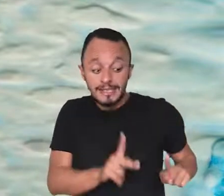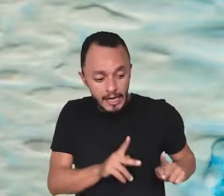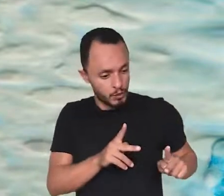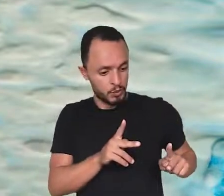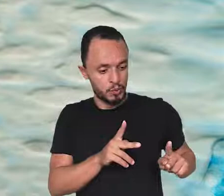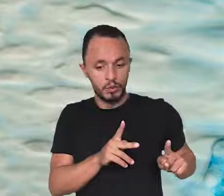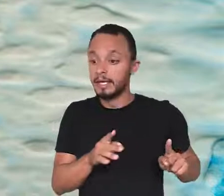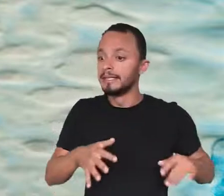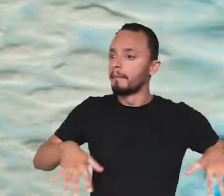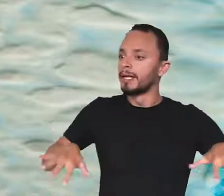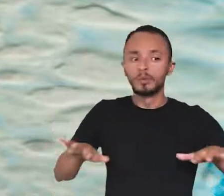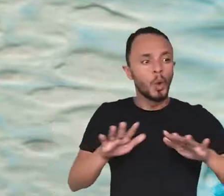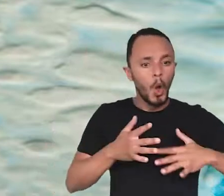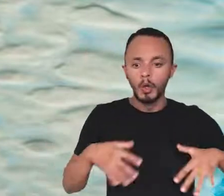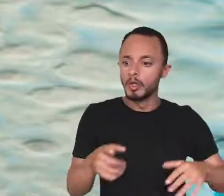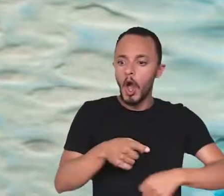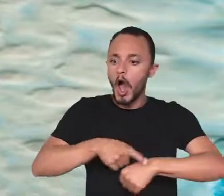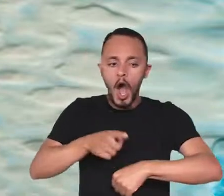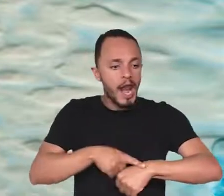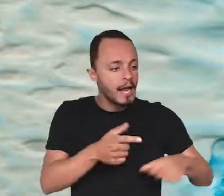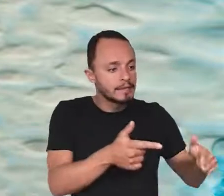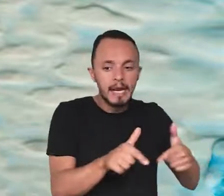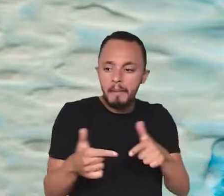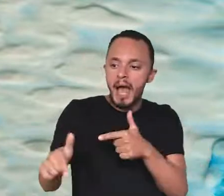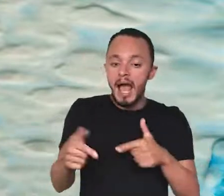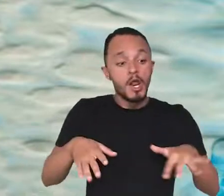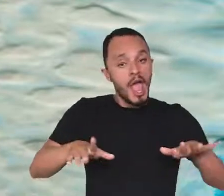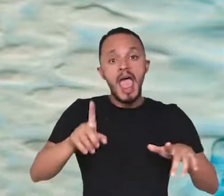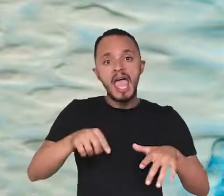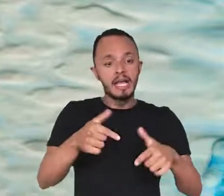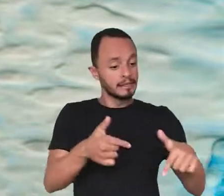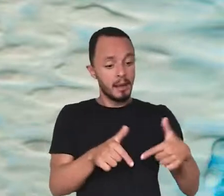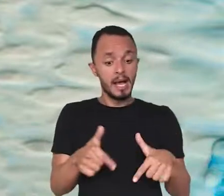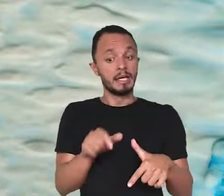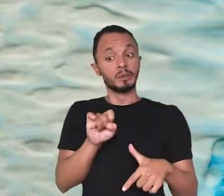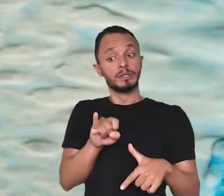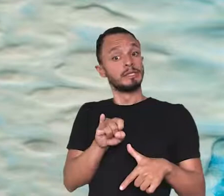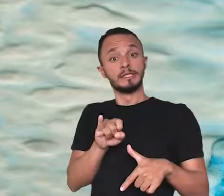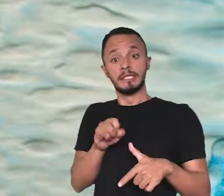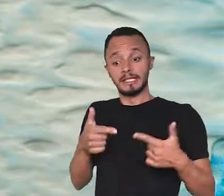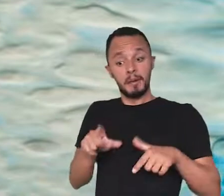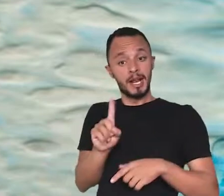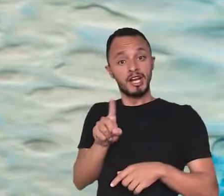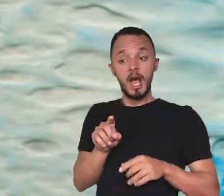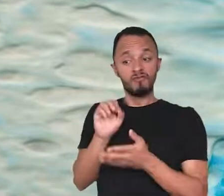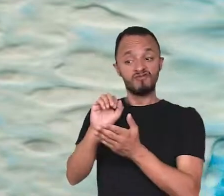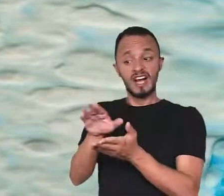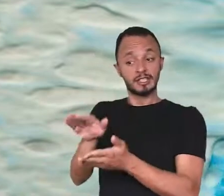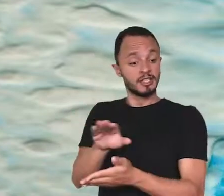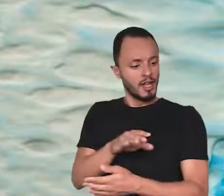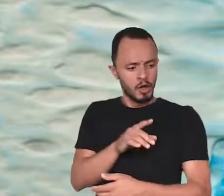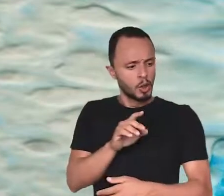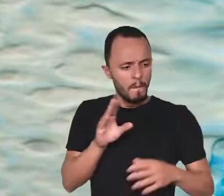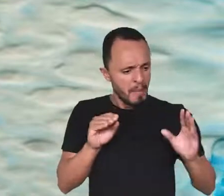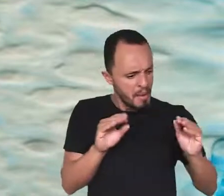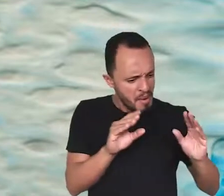serviço? Isso pra todos! Horário de trabalho é horário de trabalho. Se não fosse, teria outro nome. Eu não quero saber desse zum